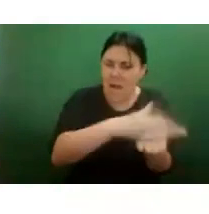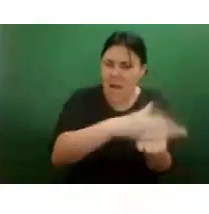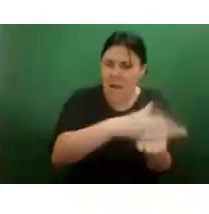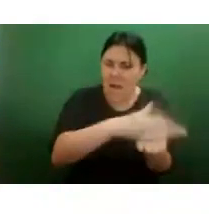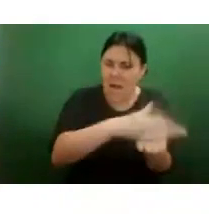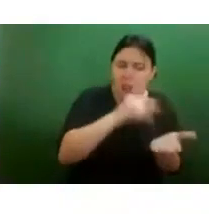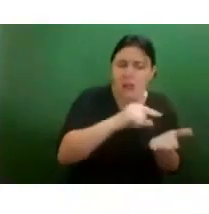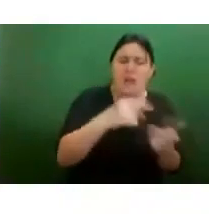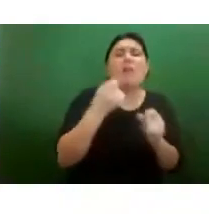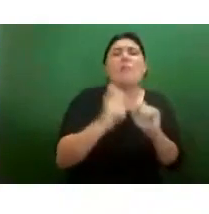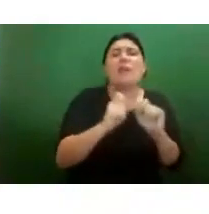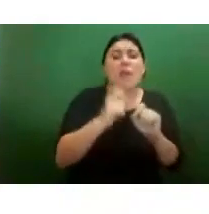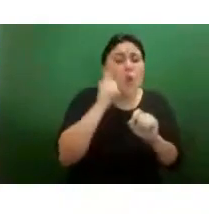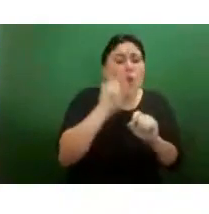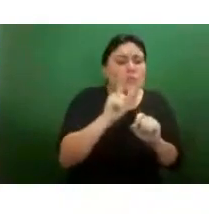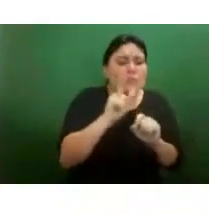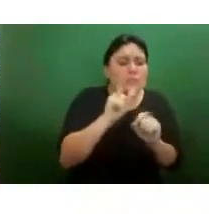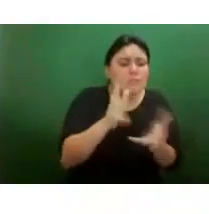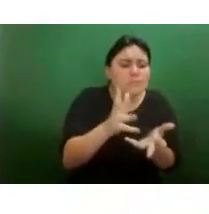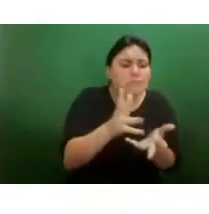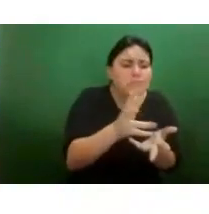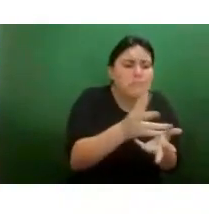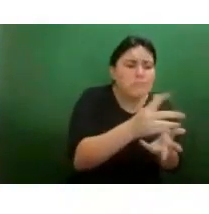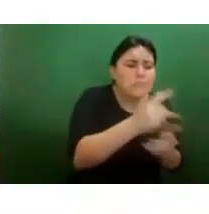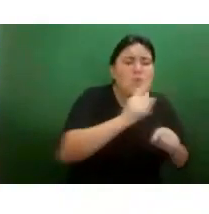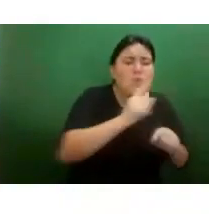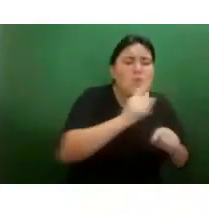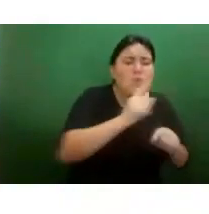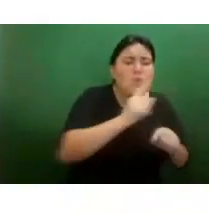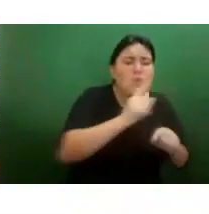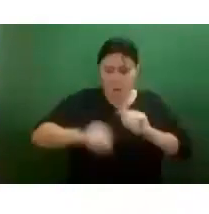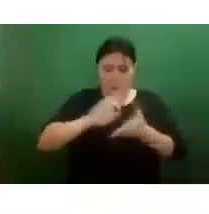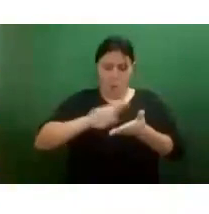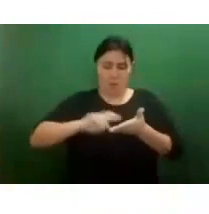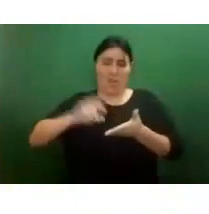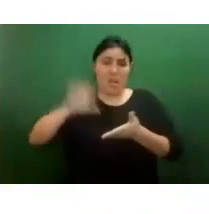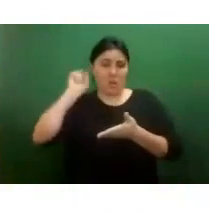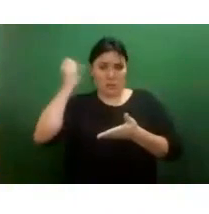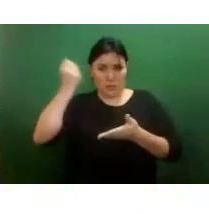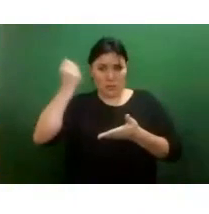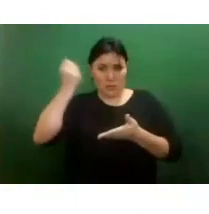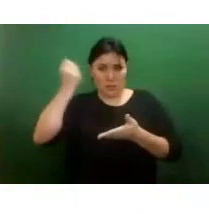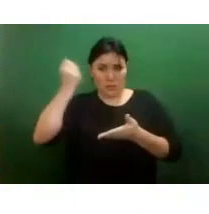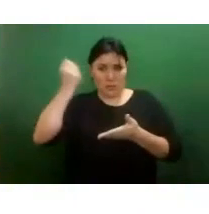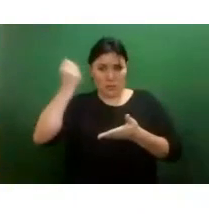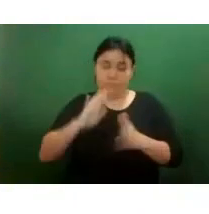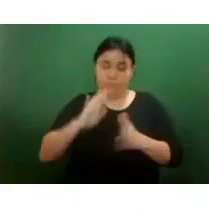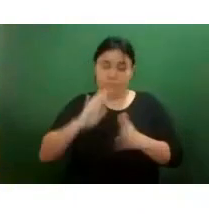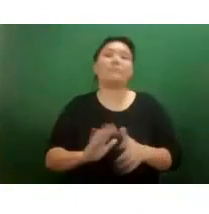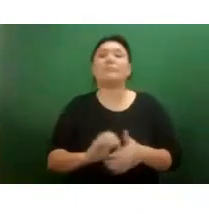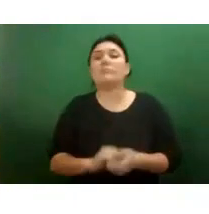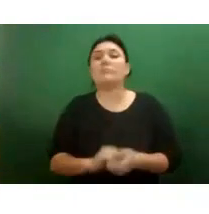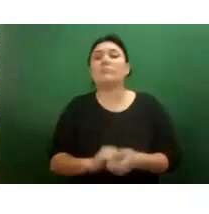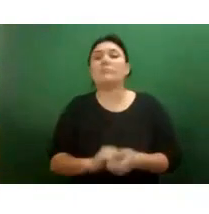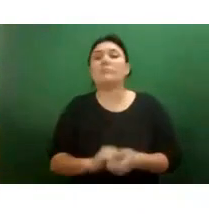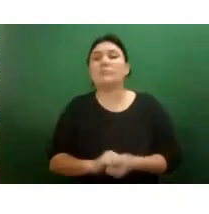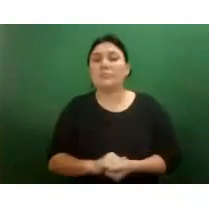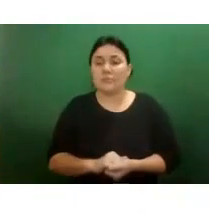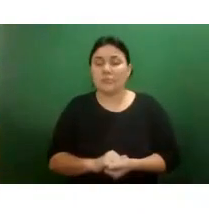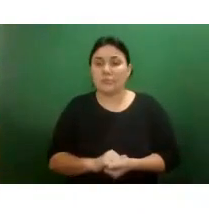material para elaboração de nosso roteiro, de nossos roteiros de audiodescrição. Né? Muito bem. Enquanto isso,